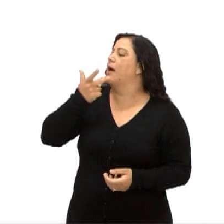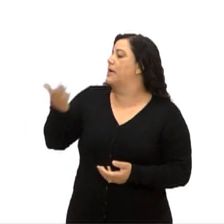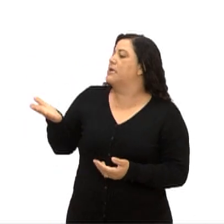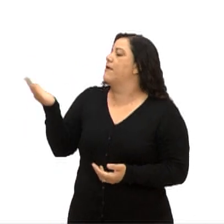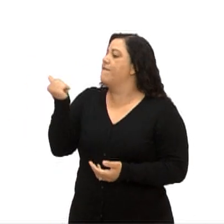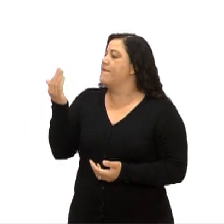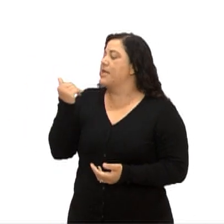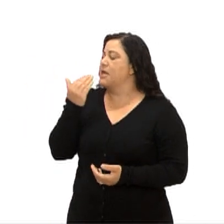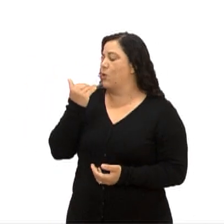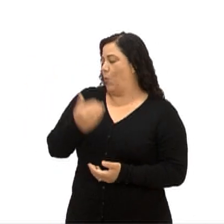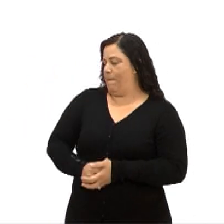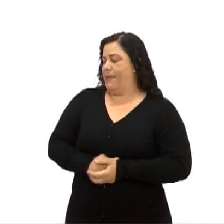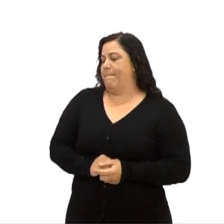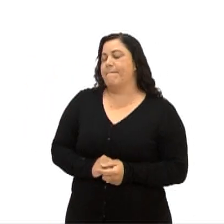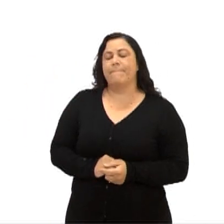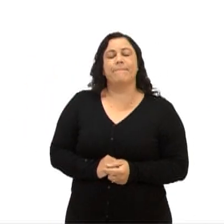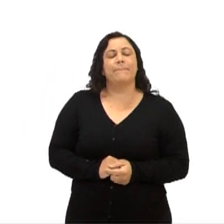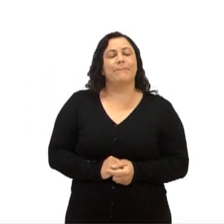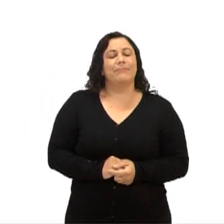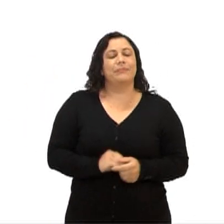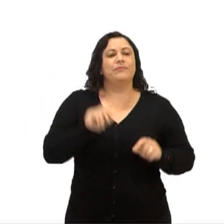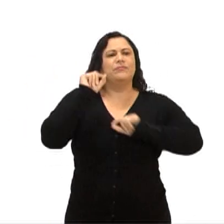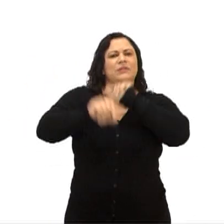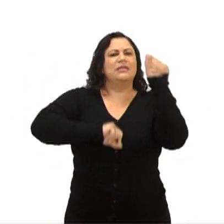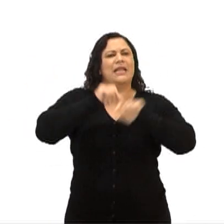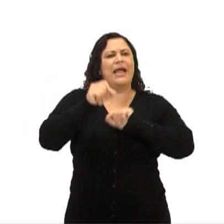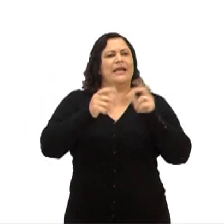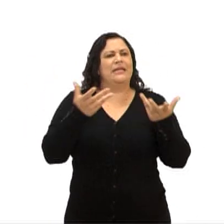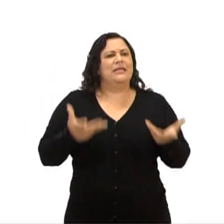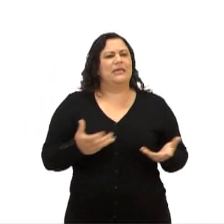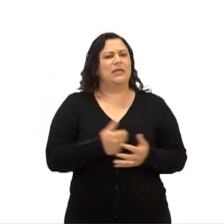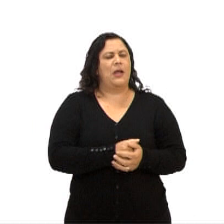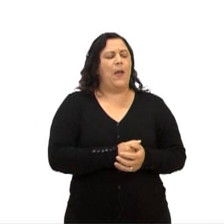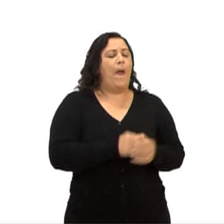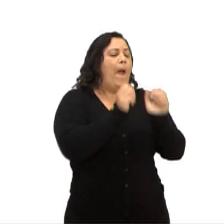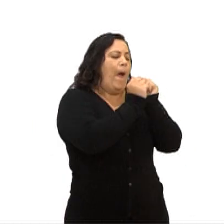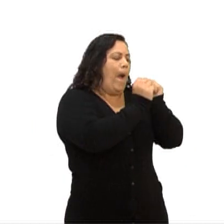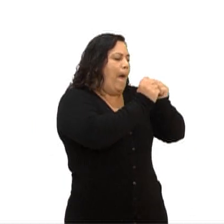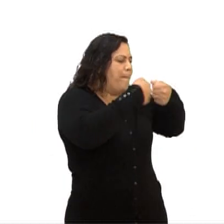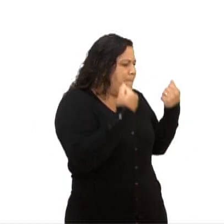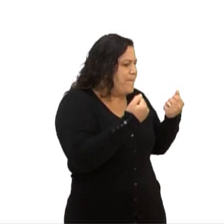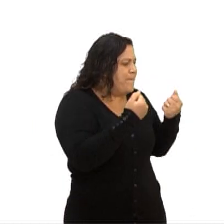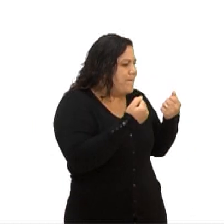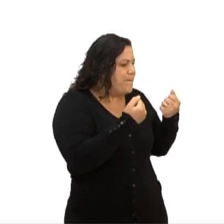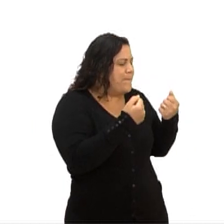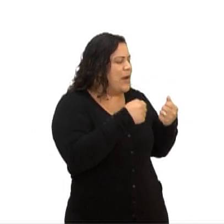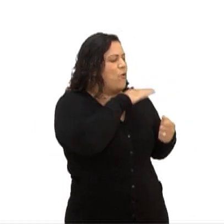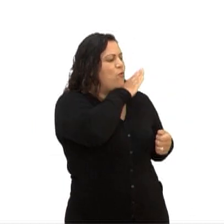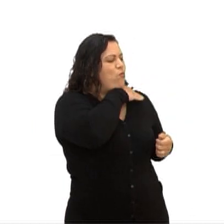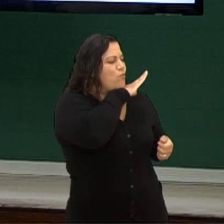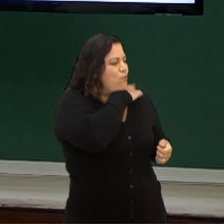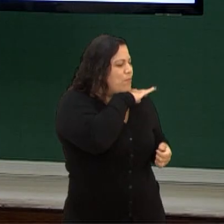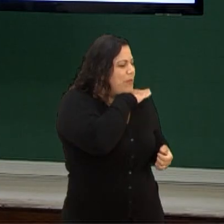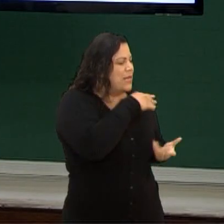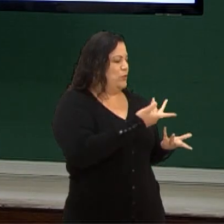agora vem fazer o lanche, né? Daí, o pão com presunto está em cima da mesa. Olha que legal.